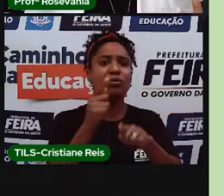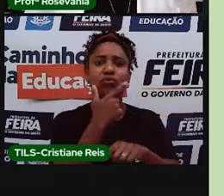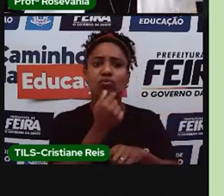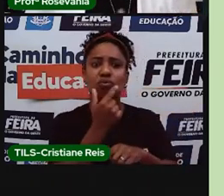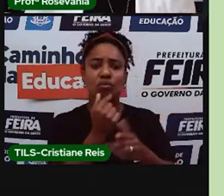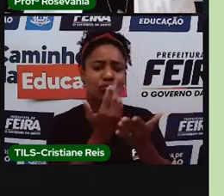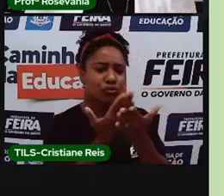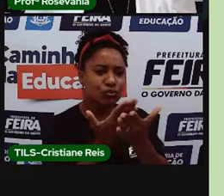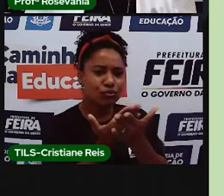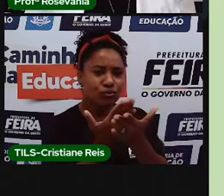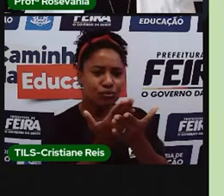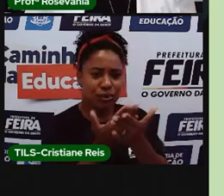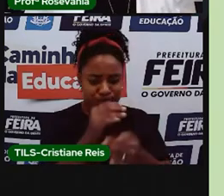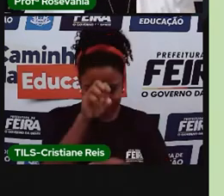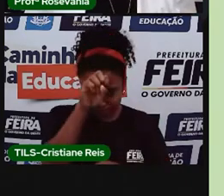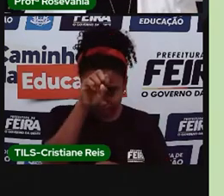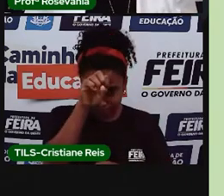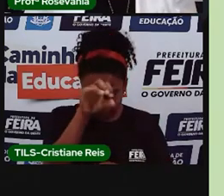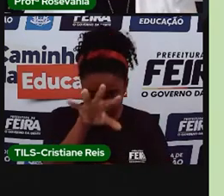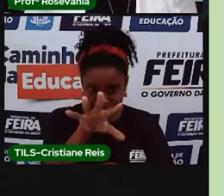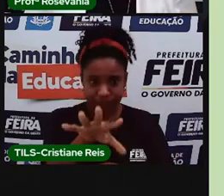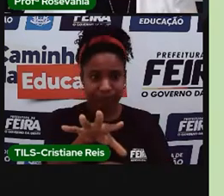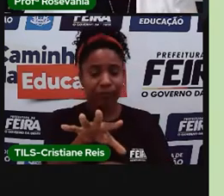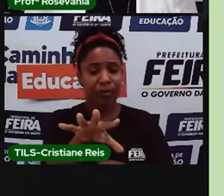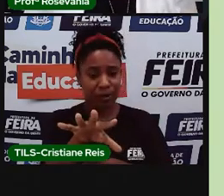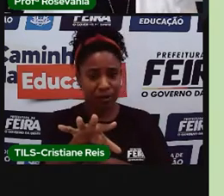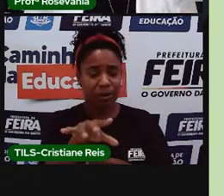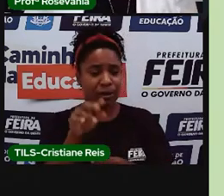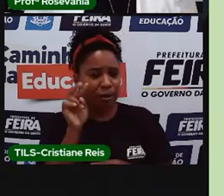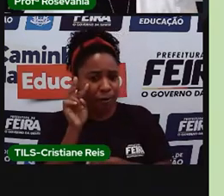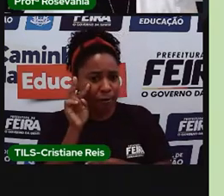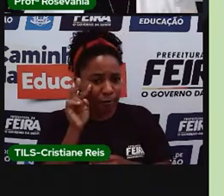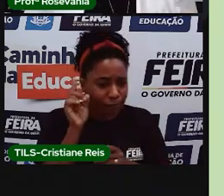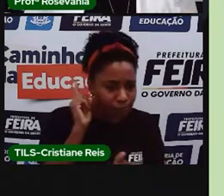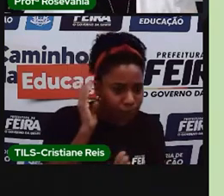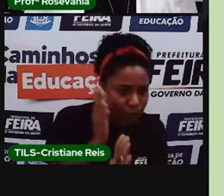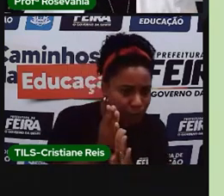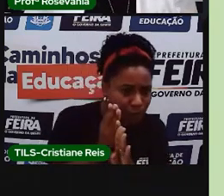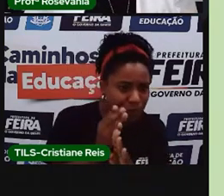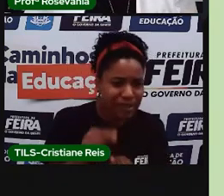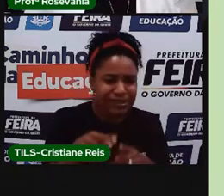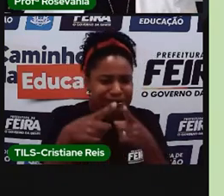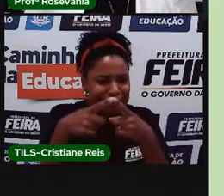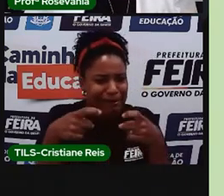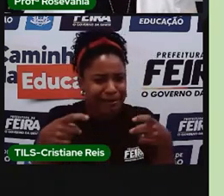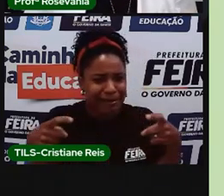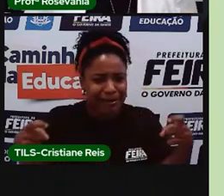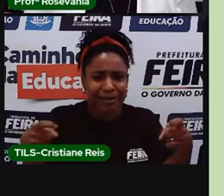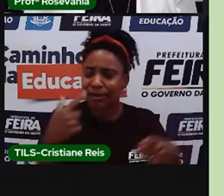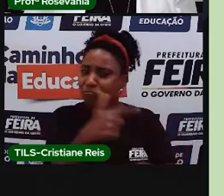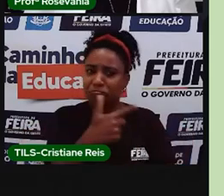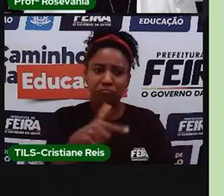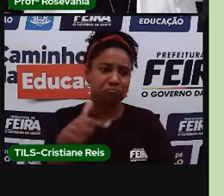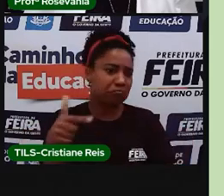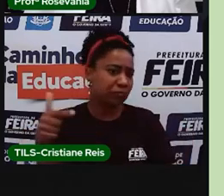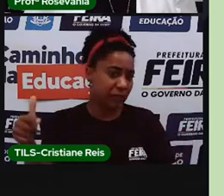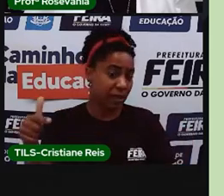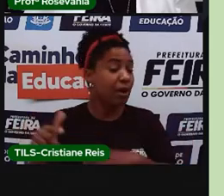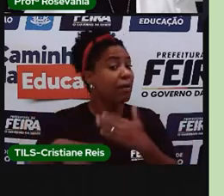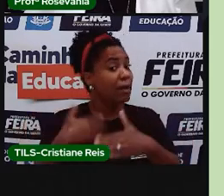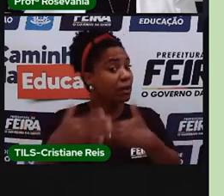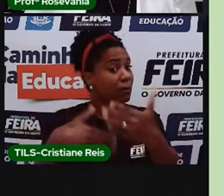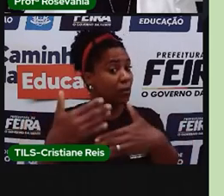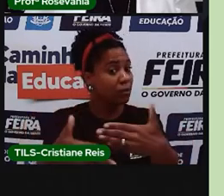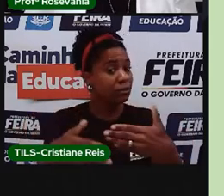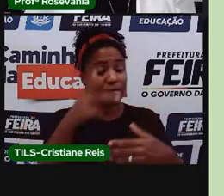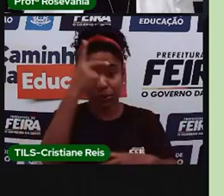nenhum indício de que eles guerrearam em algum momento, né? Só quando encontraram invasores foi que eles acabaram sendo dizimados.